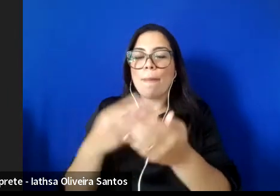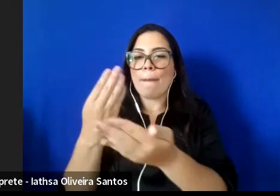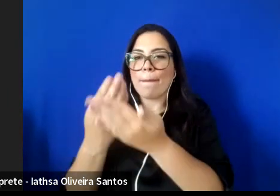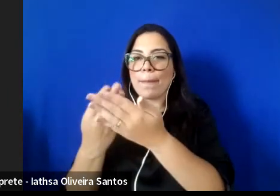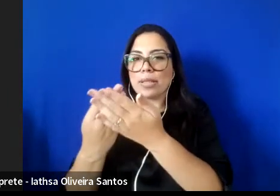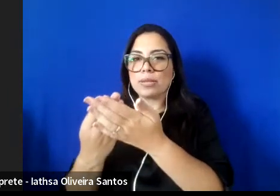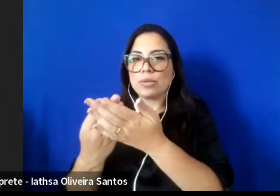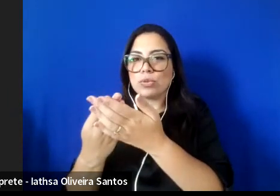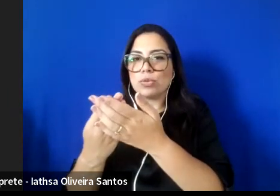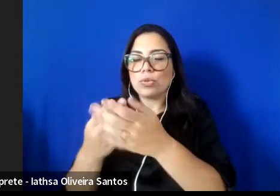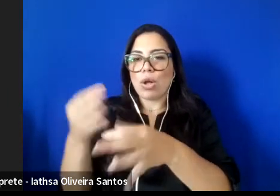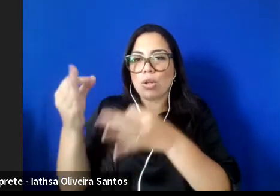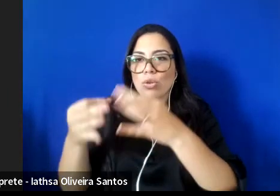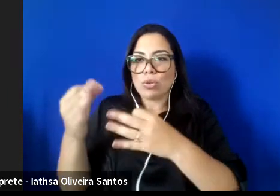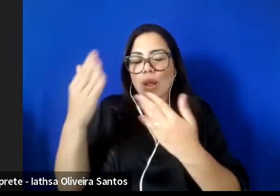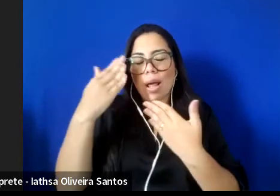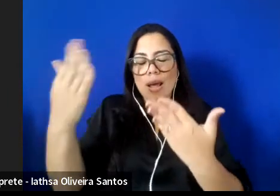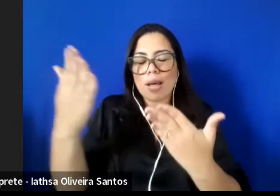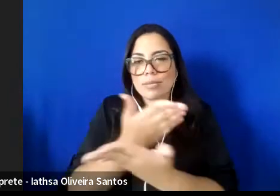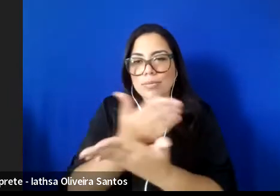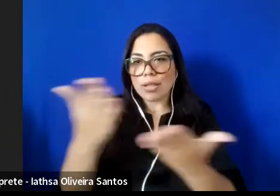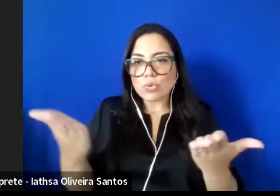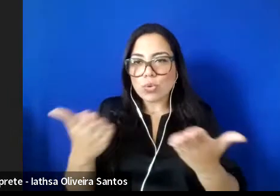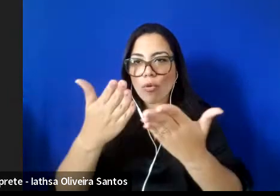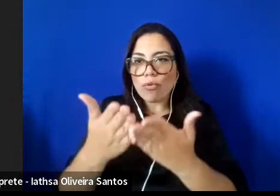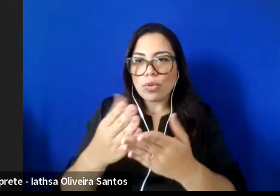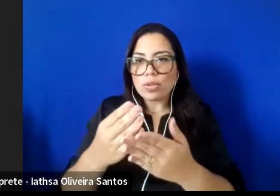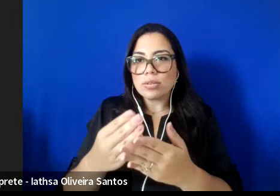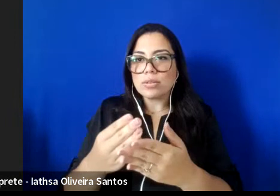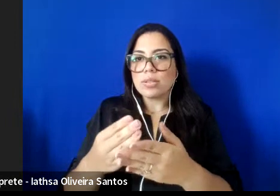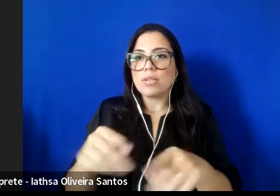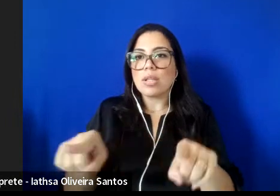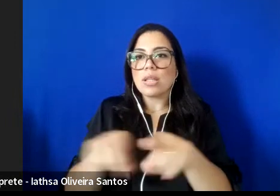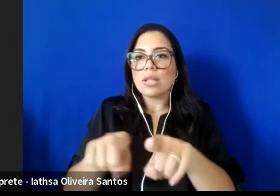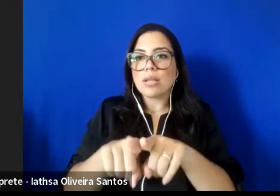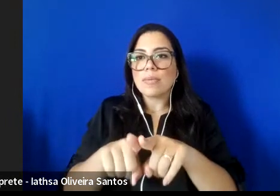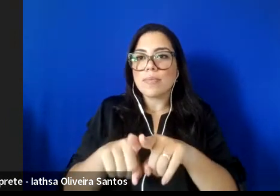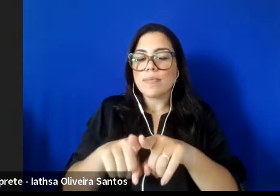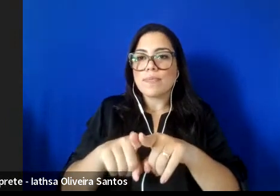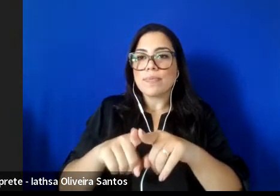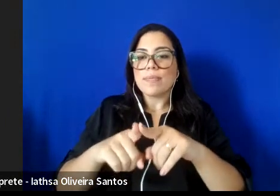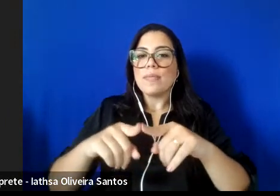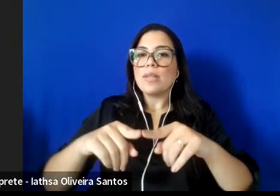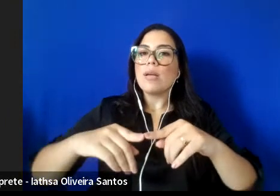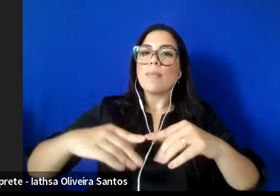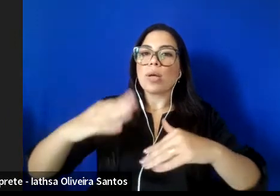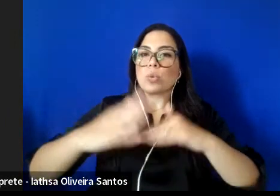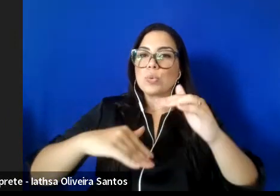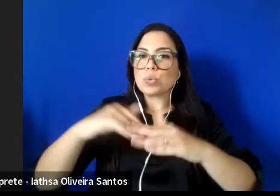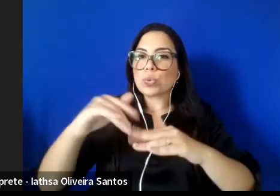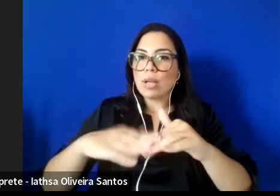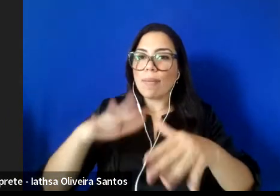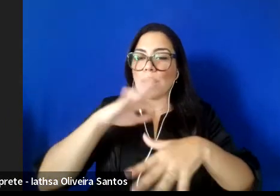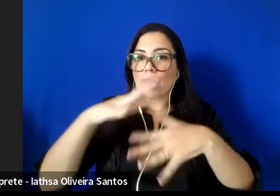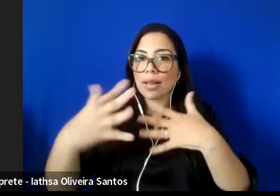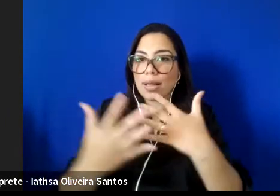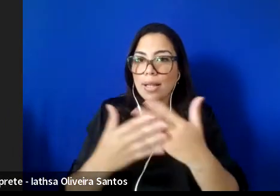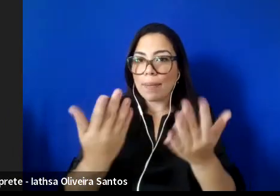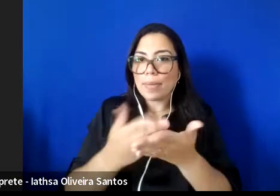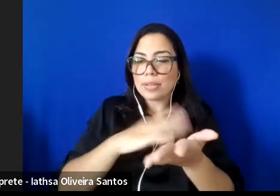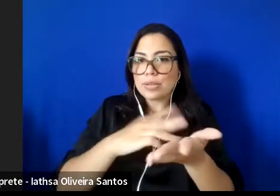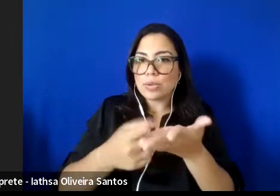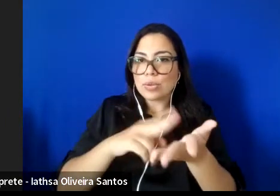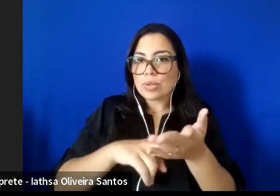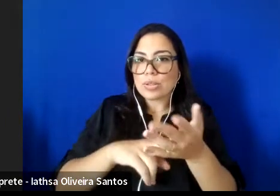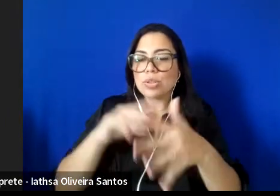Eu agradeço a presença de todos, o trabalho das nossas tradutoras de Libras, o trabalho do nosso tradutor